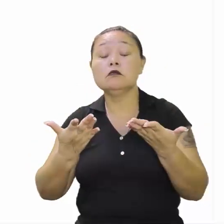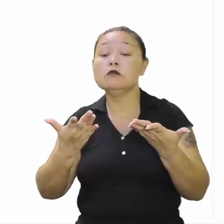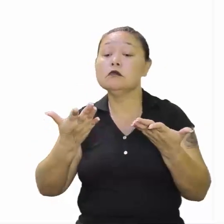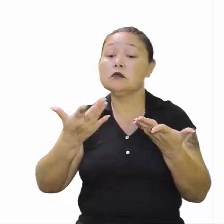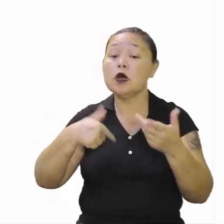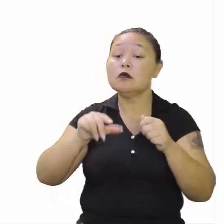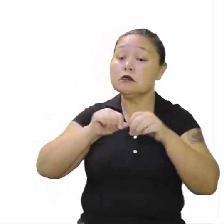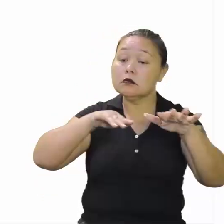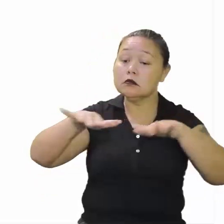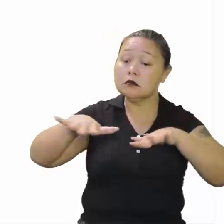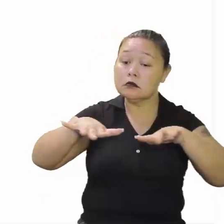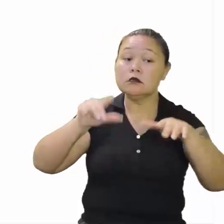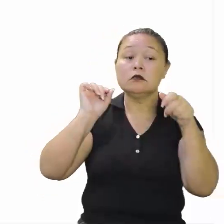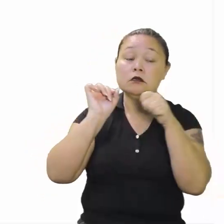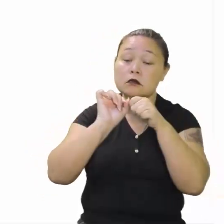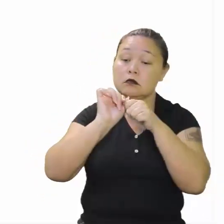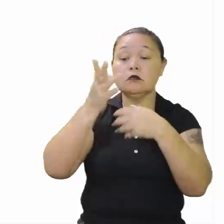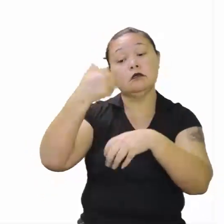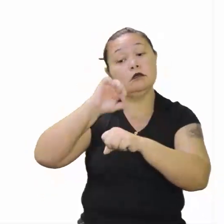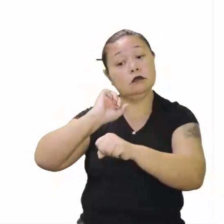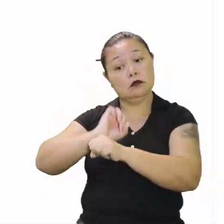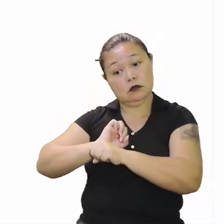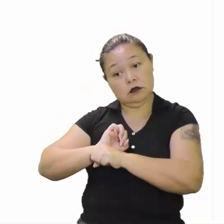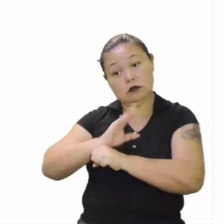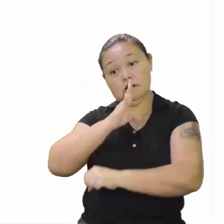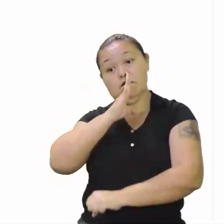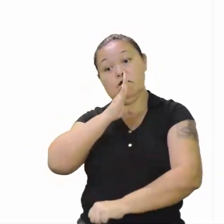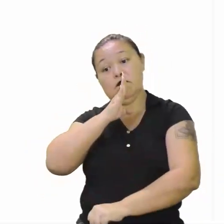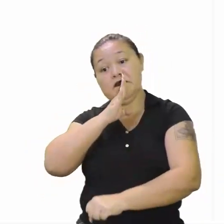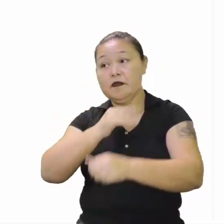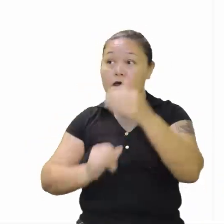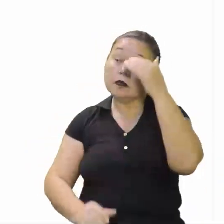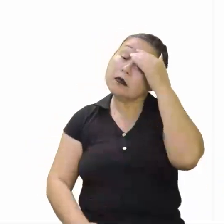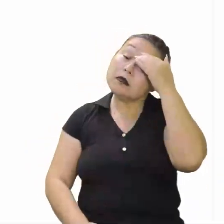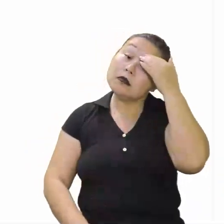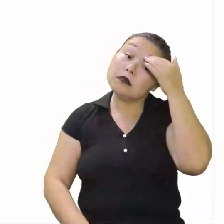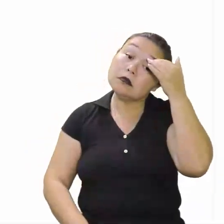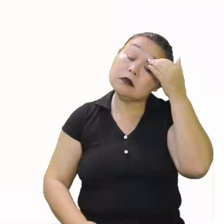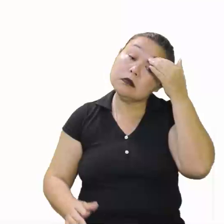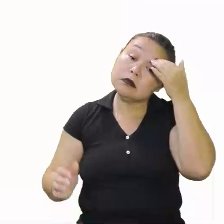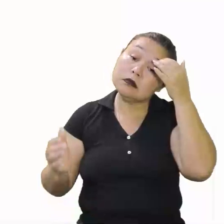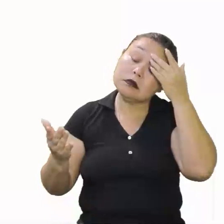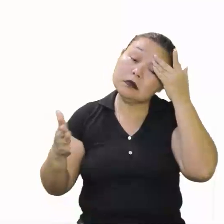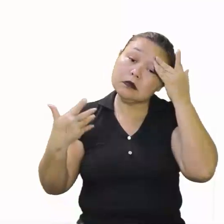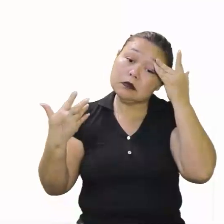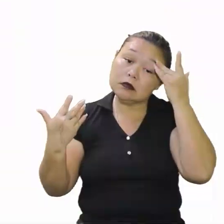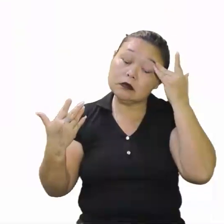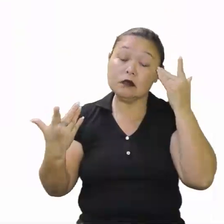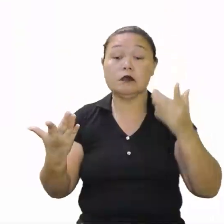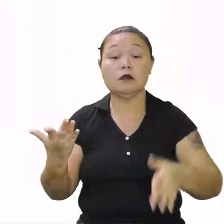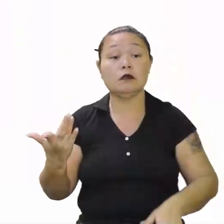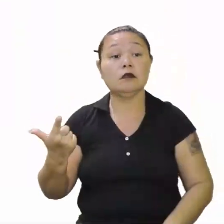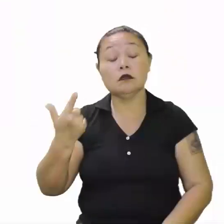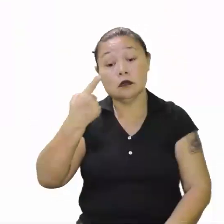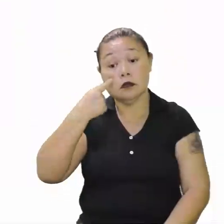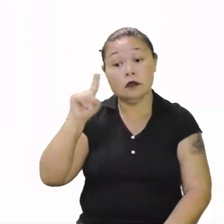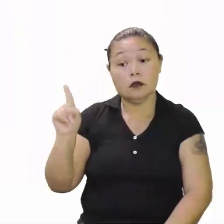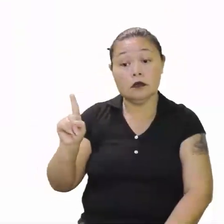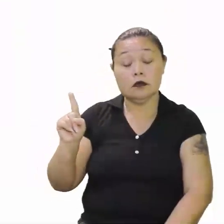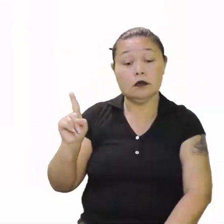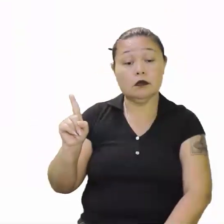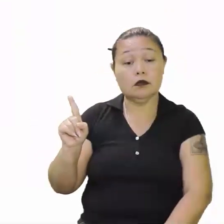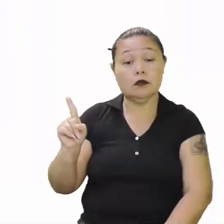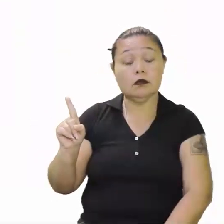estando em movimento, fazê-lo parar. E aí? Vocês estão vendo essa